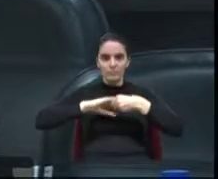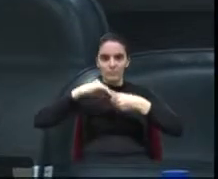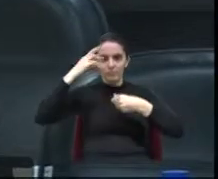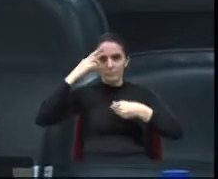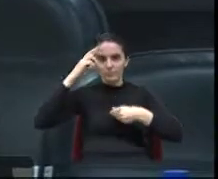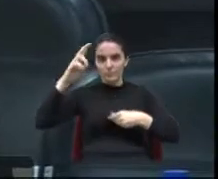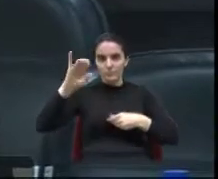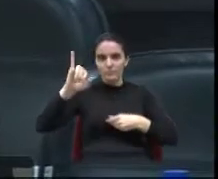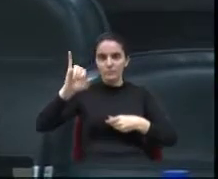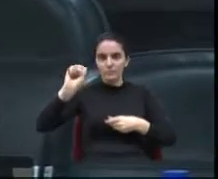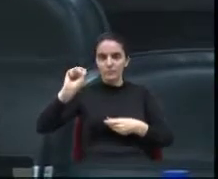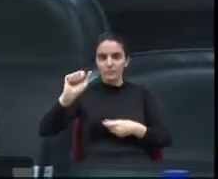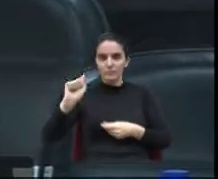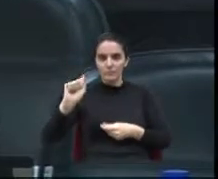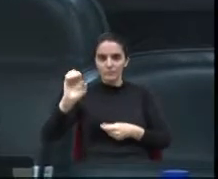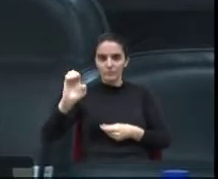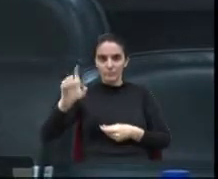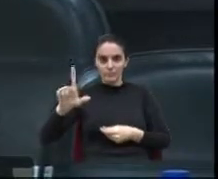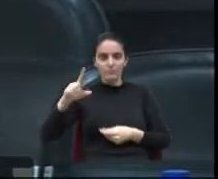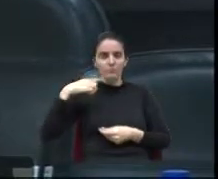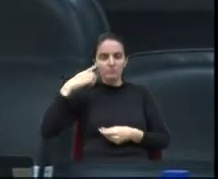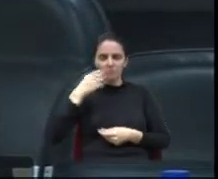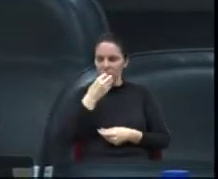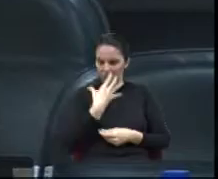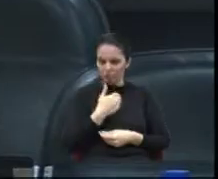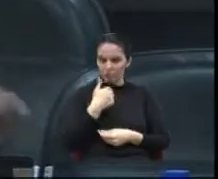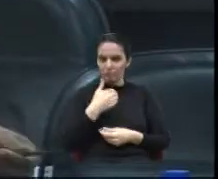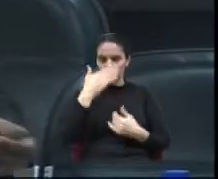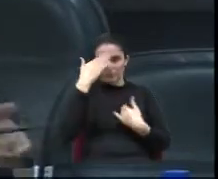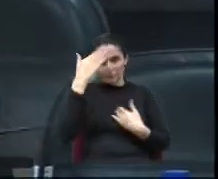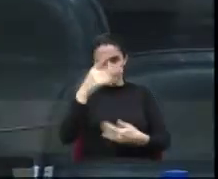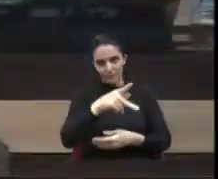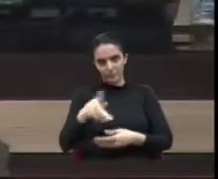doutor Israel, que também é um excelentíssimo advogado. Obrigado, presidente.